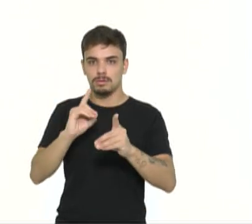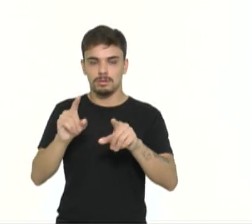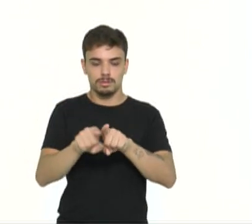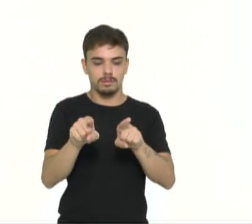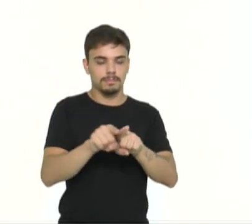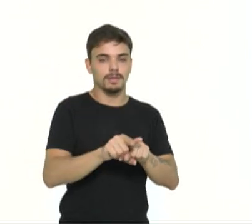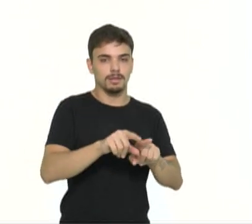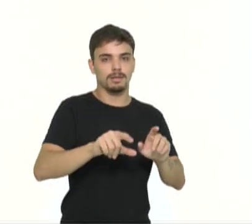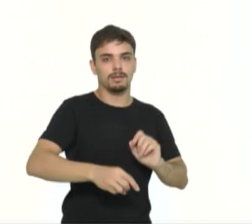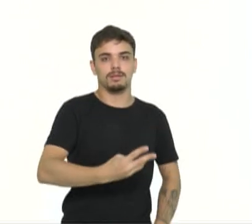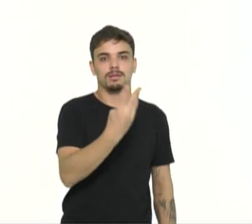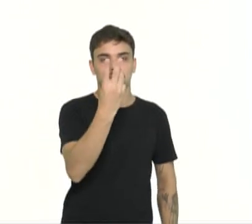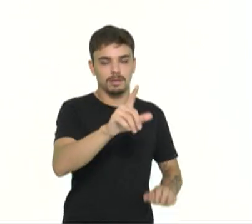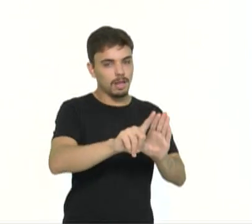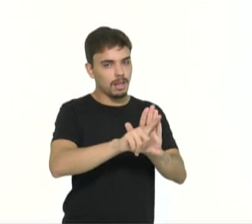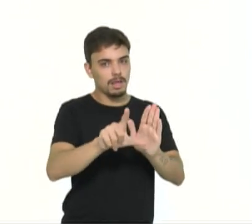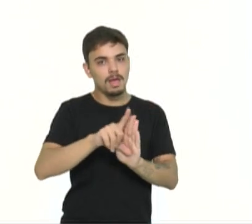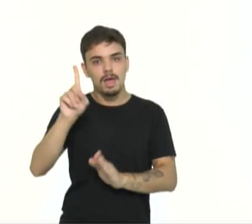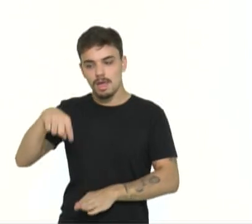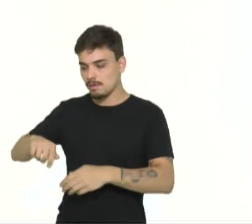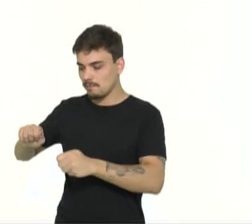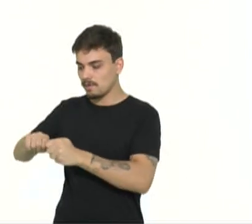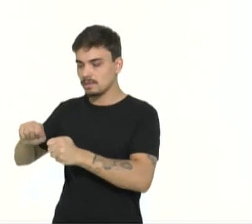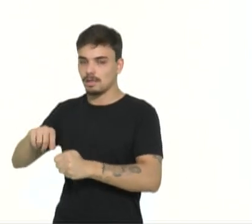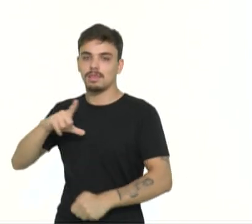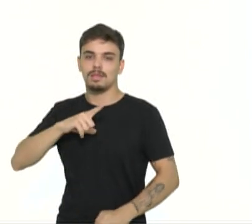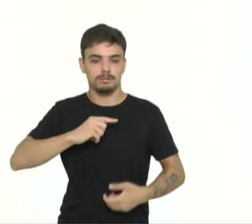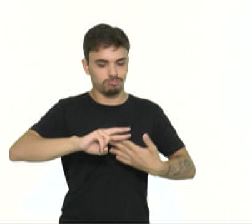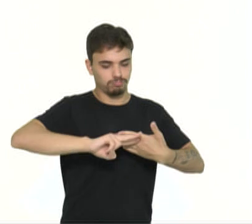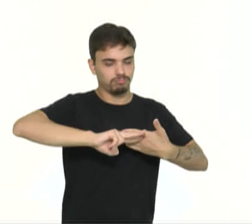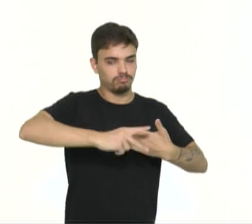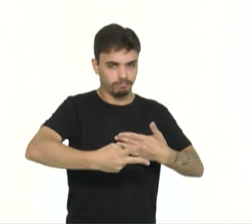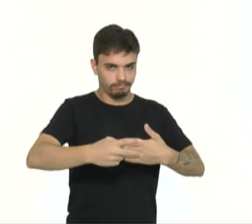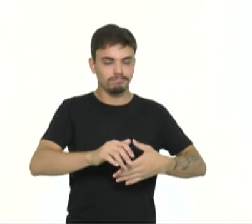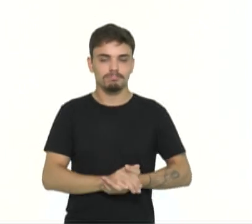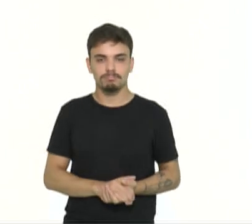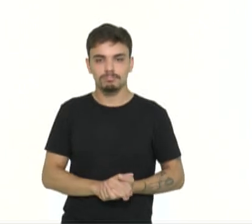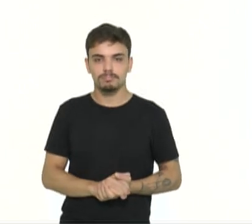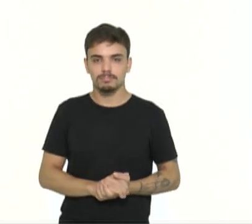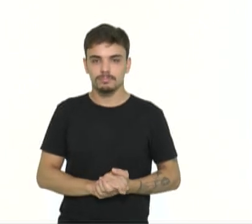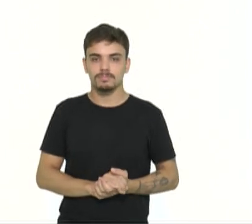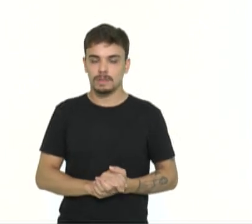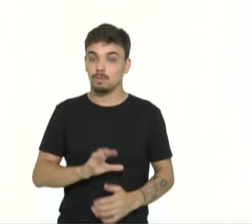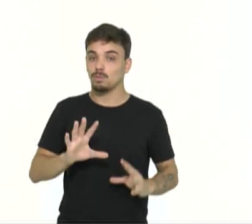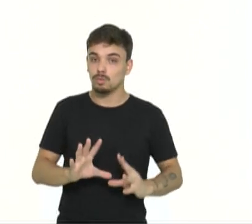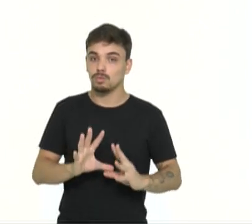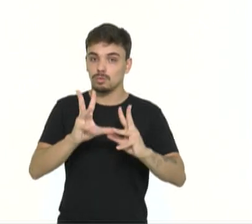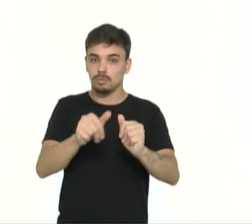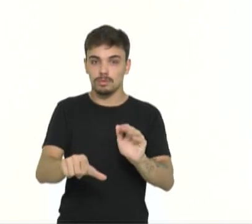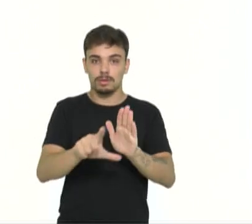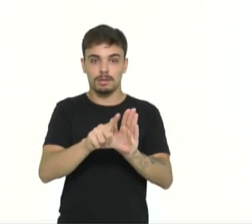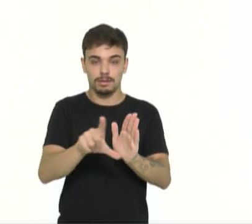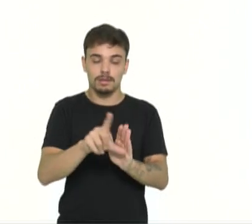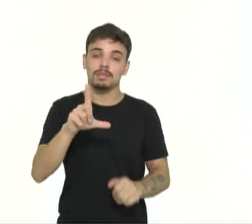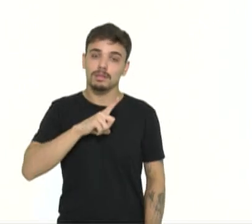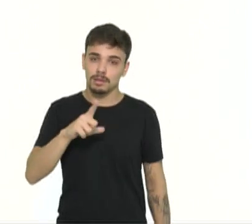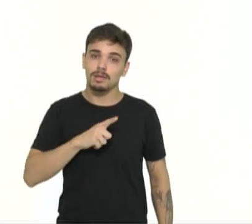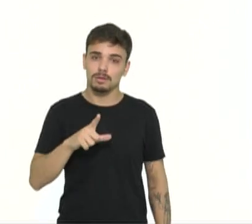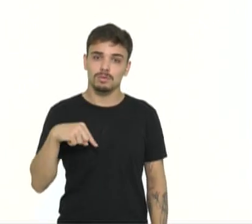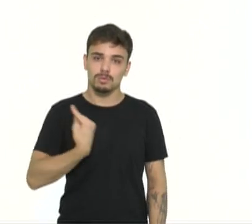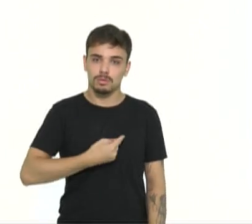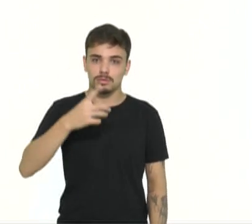terceira lei, que é a lei da ação e reação. Todas essas leis têm aplicações no nosso dia a dia, como a gente viu, né, ao